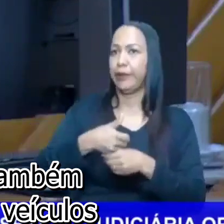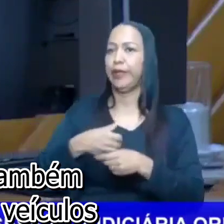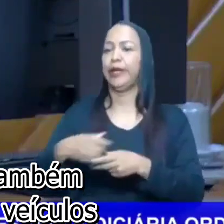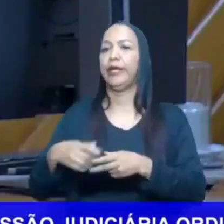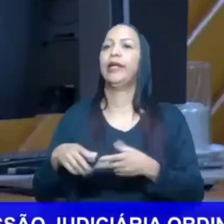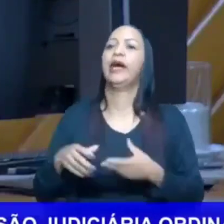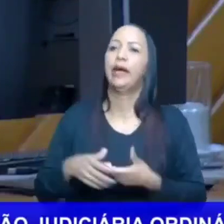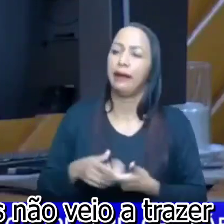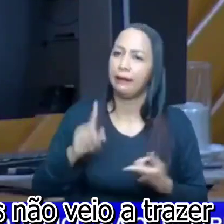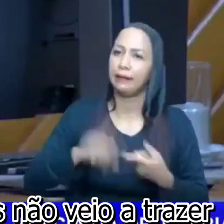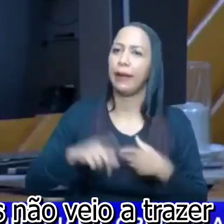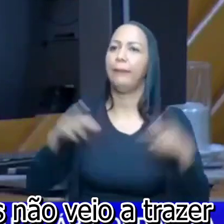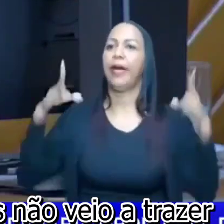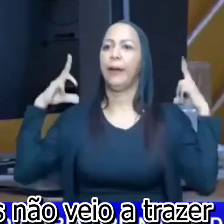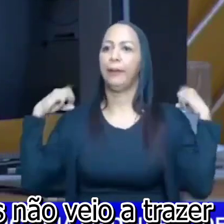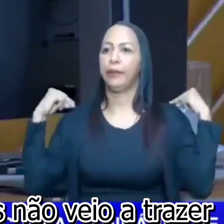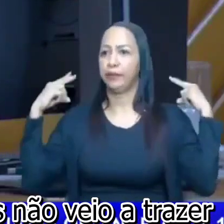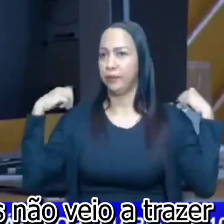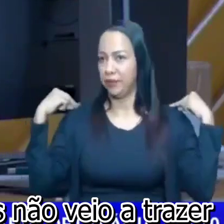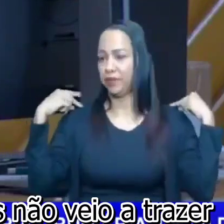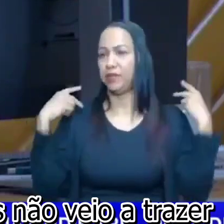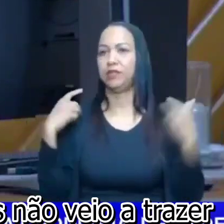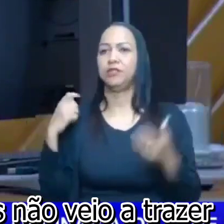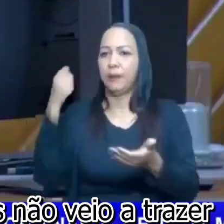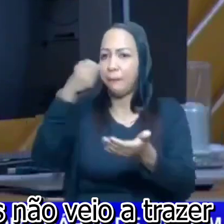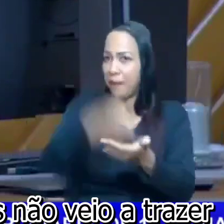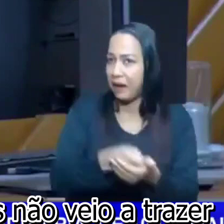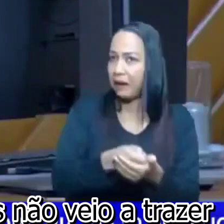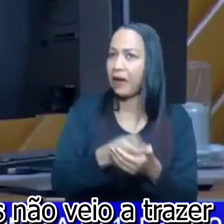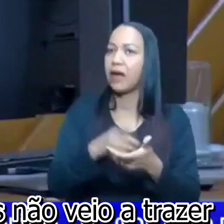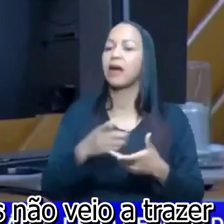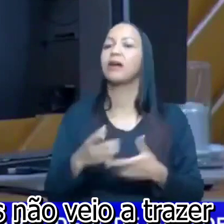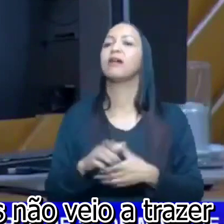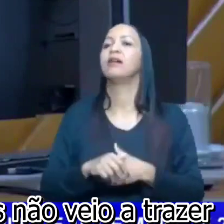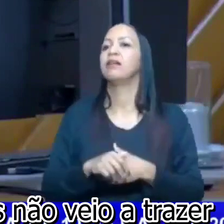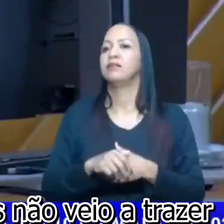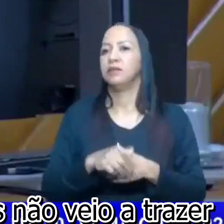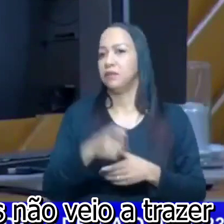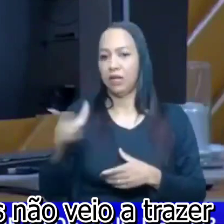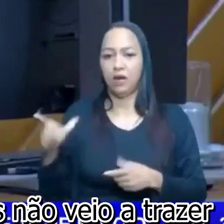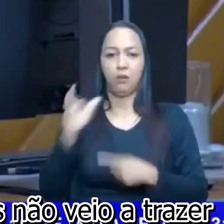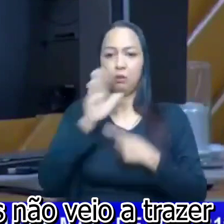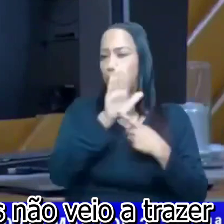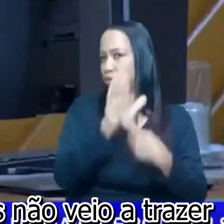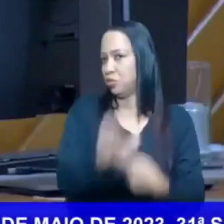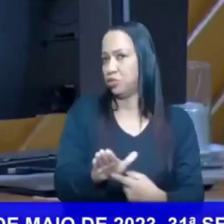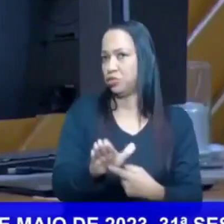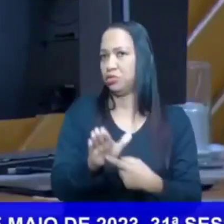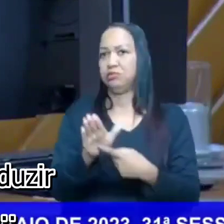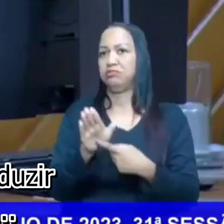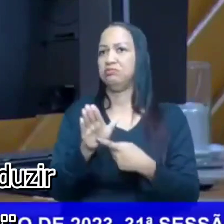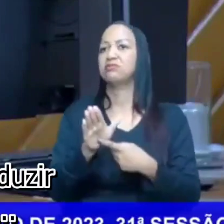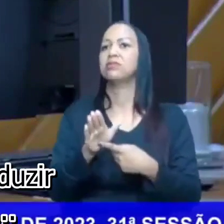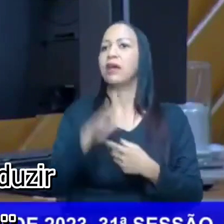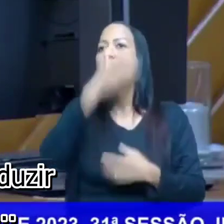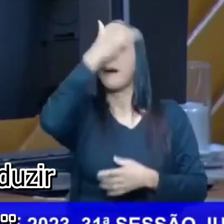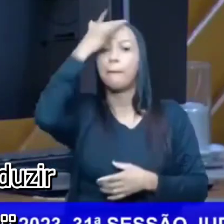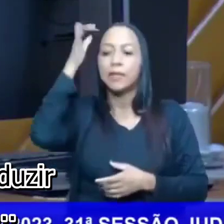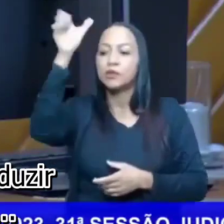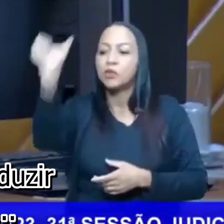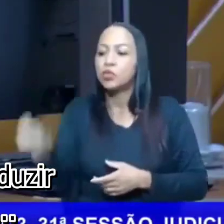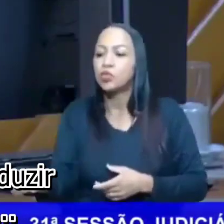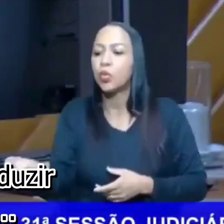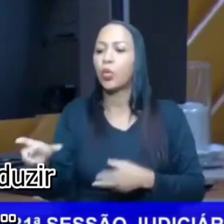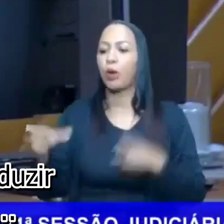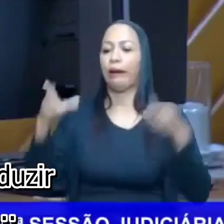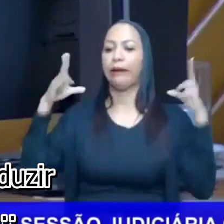desses veículos, não há indicação de motorista e a prestação de contas não veio a trazer quem seria a pessoa